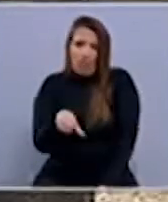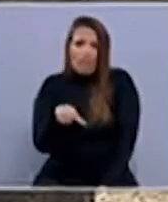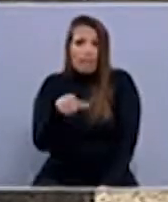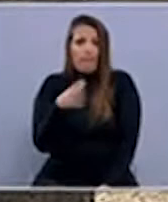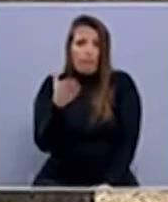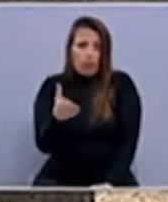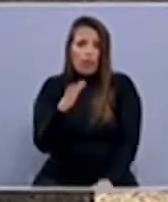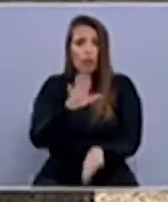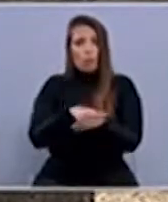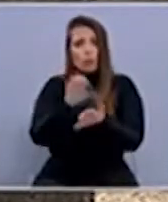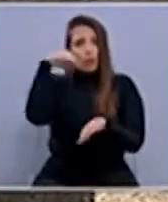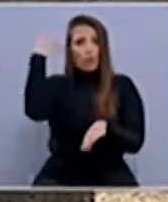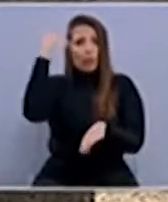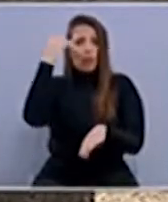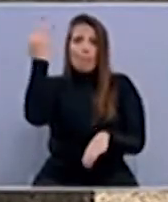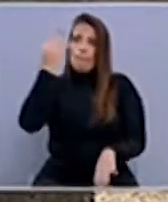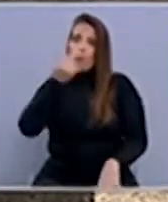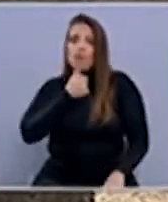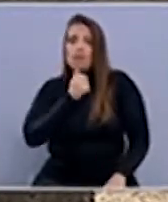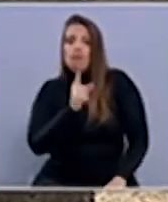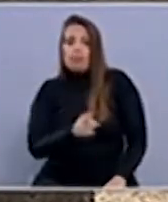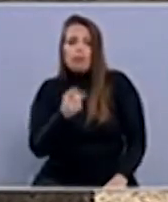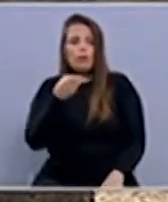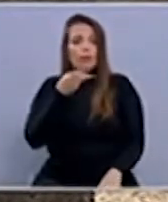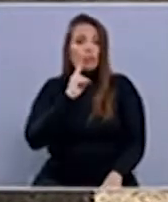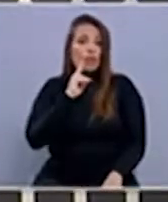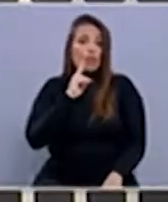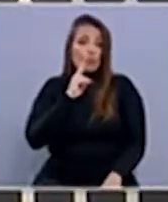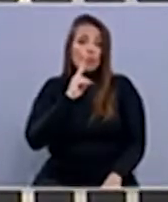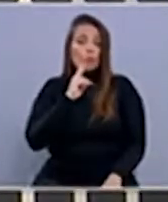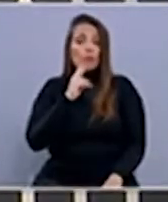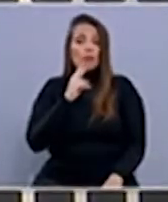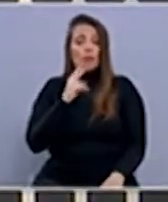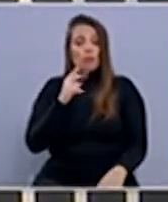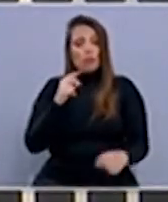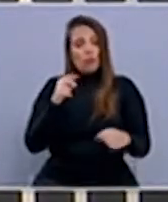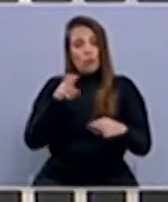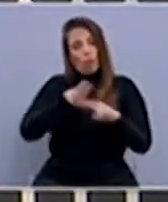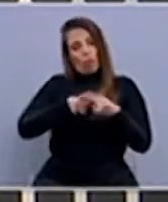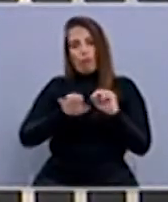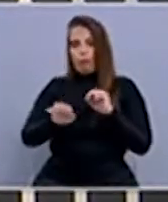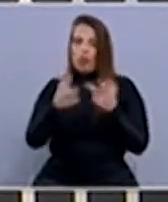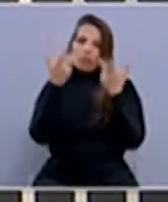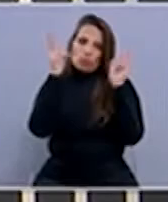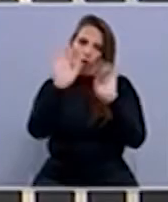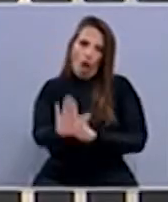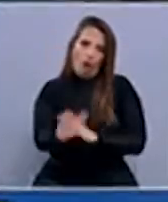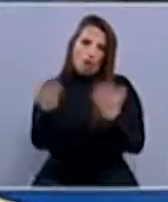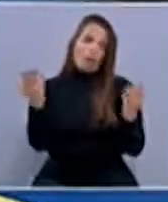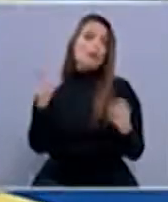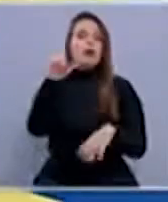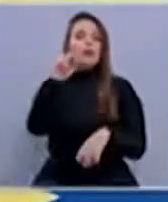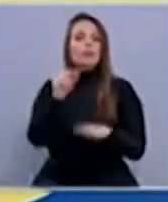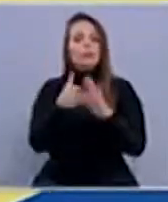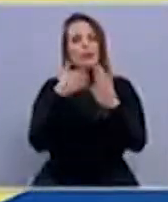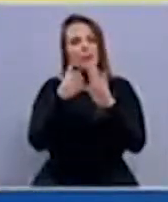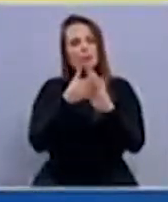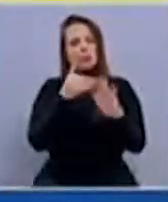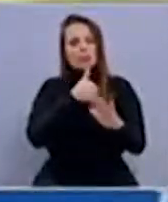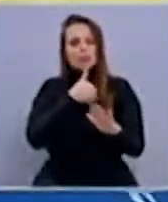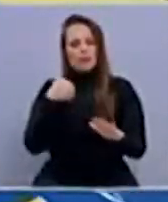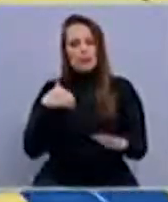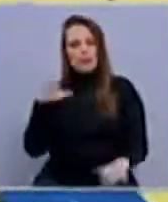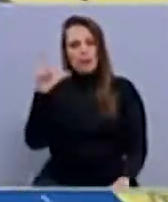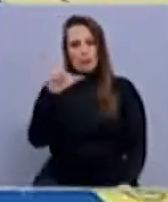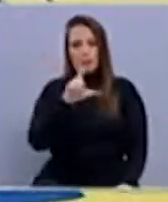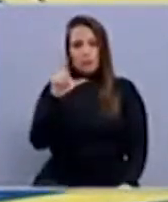por parte do Enem do porto o diretor colocou o lugar à disposição também emergência médica de